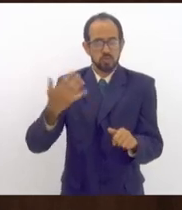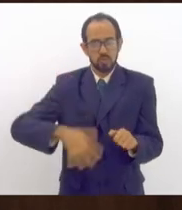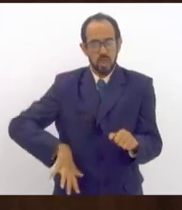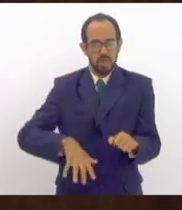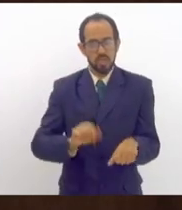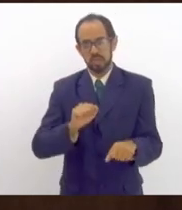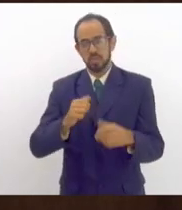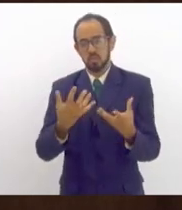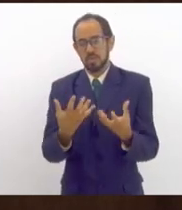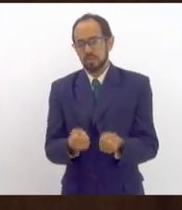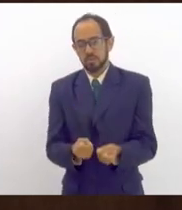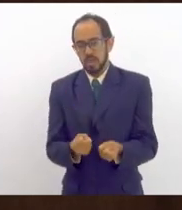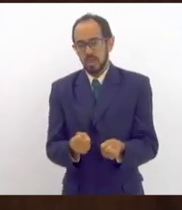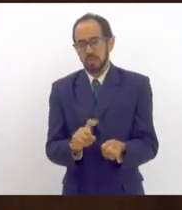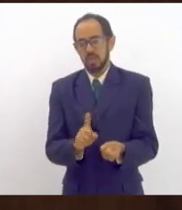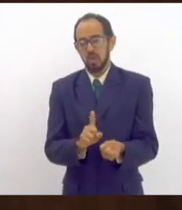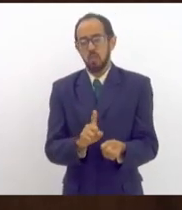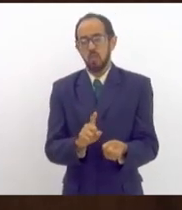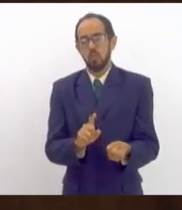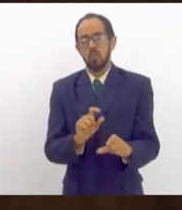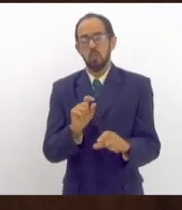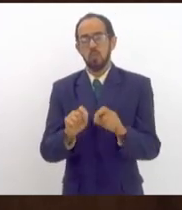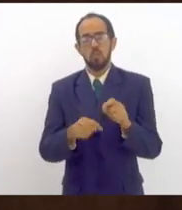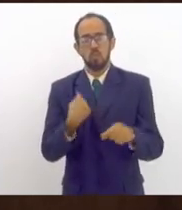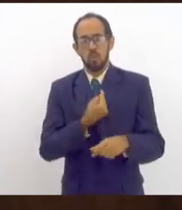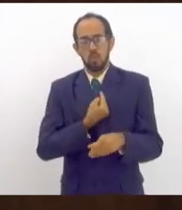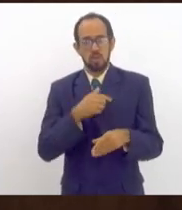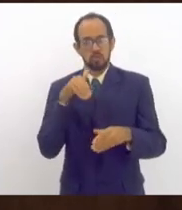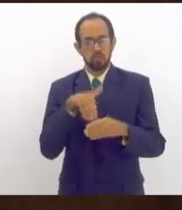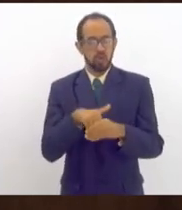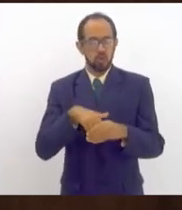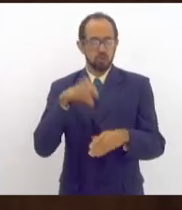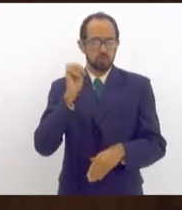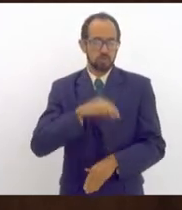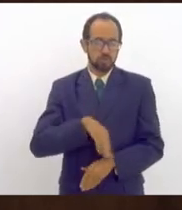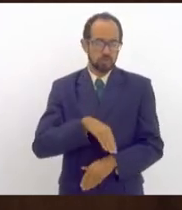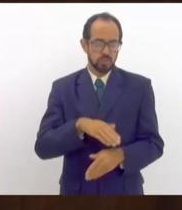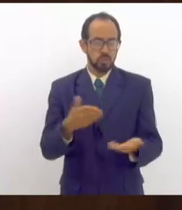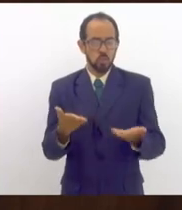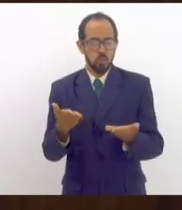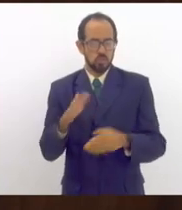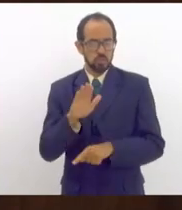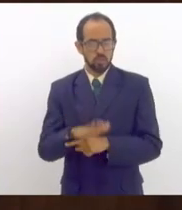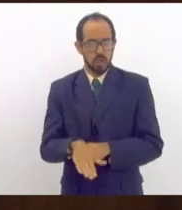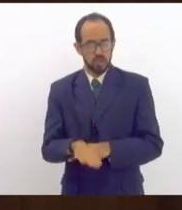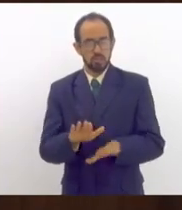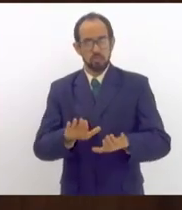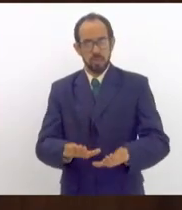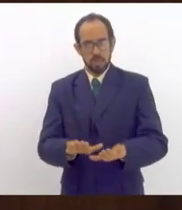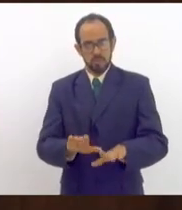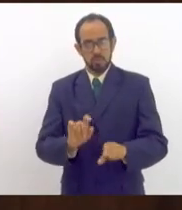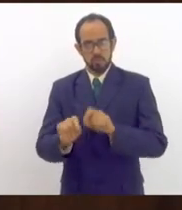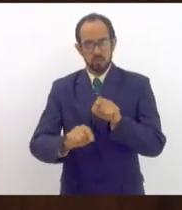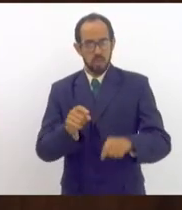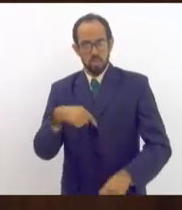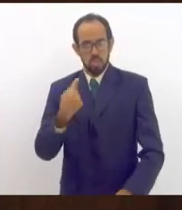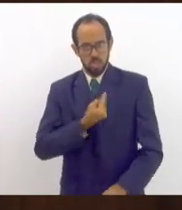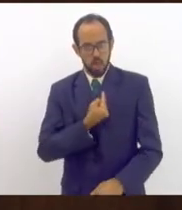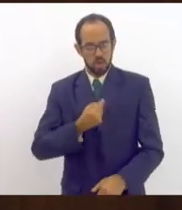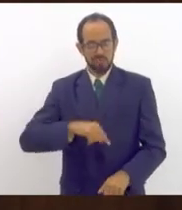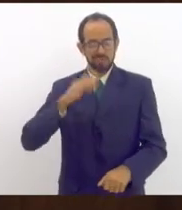vai aceitar e não vai compreender o nosso voto favorável na tarde de hoje mas a gente compreende